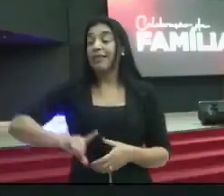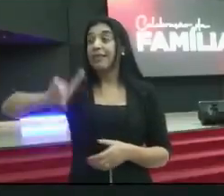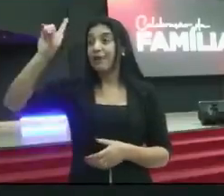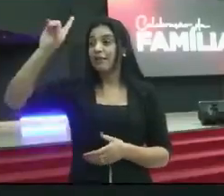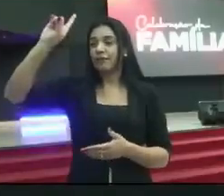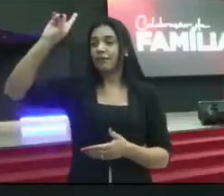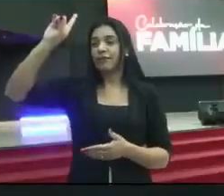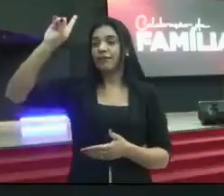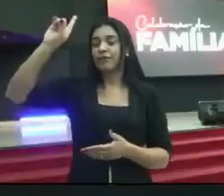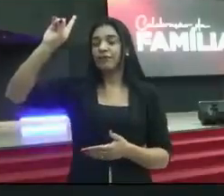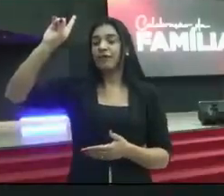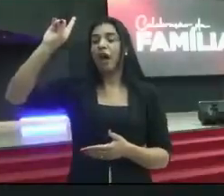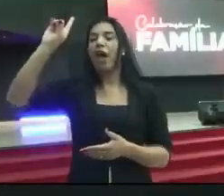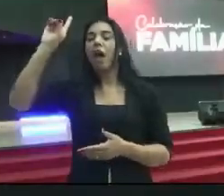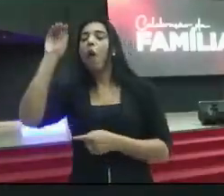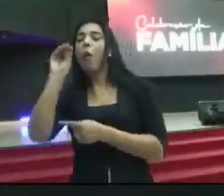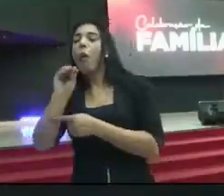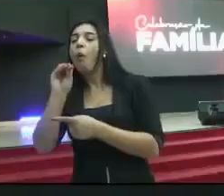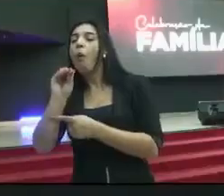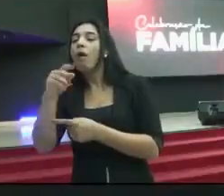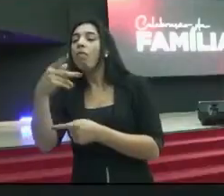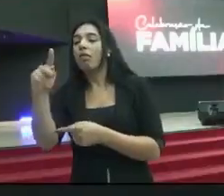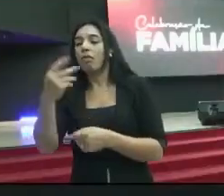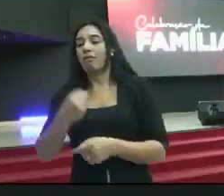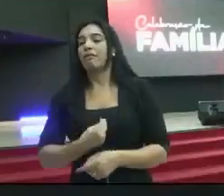Deus está pintando o quadro da sua vida.